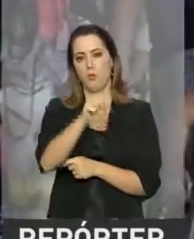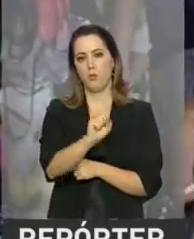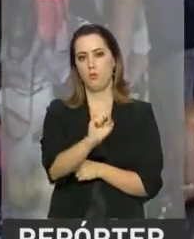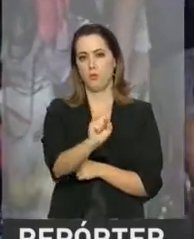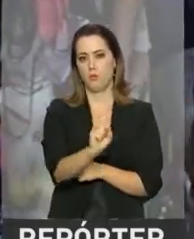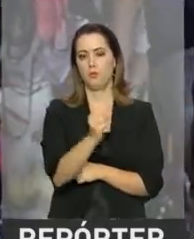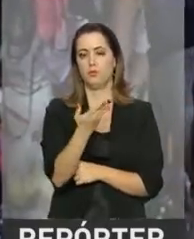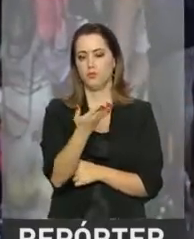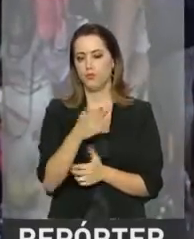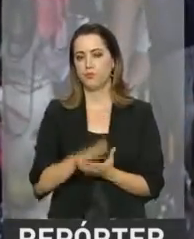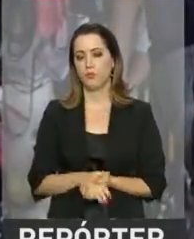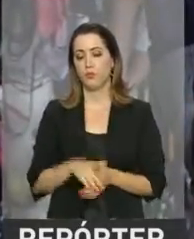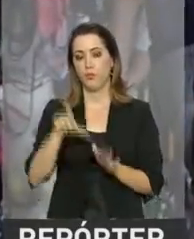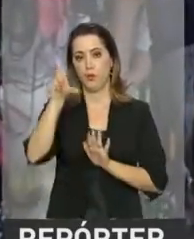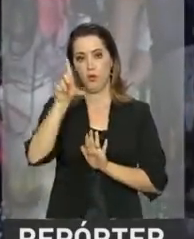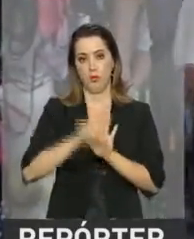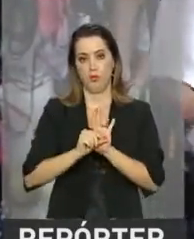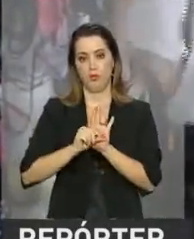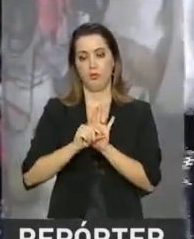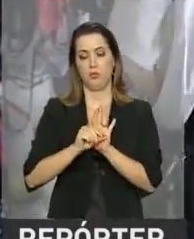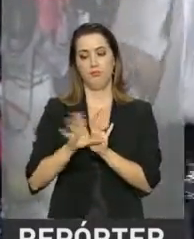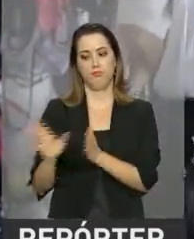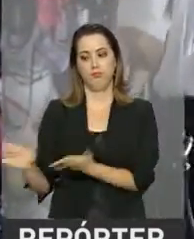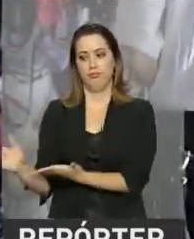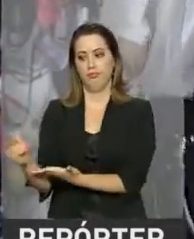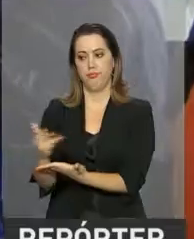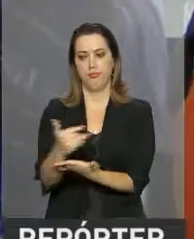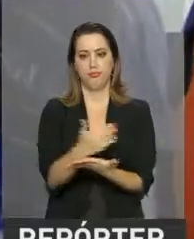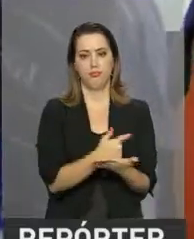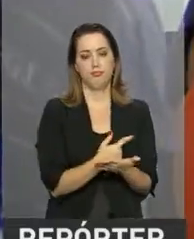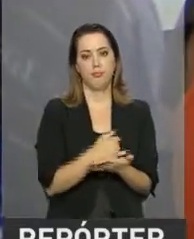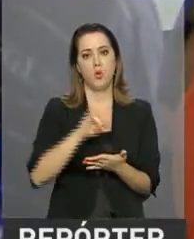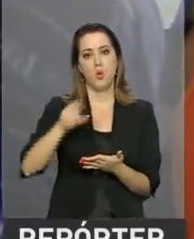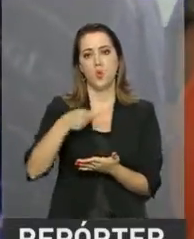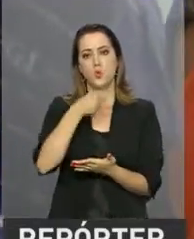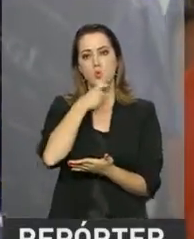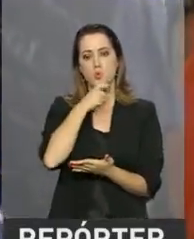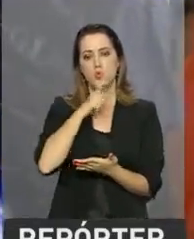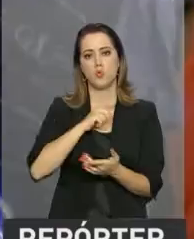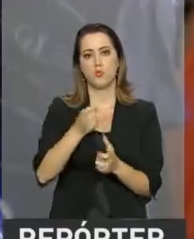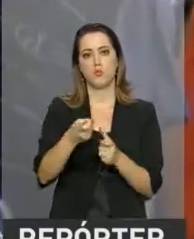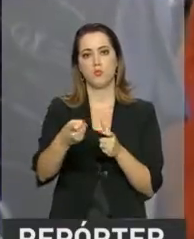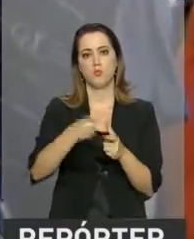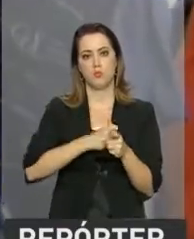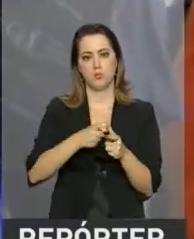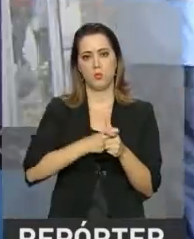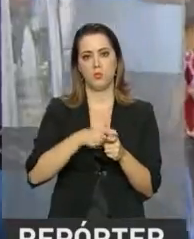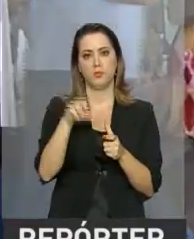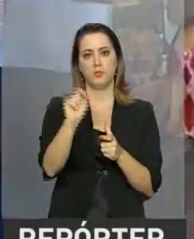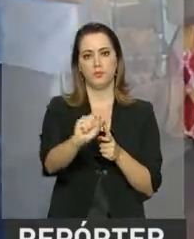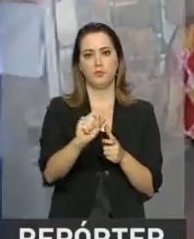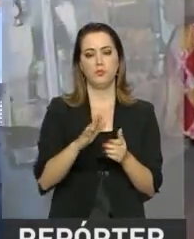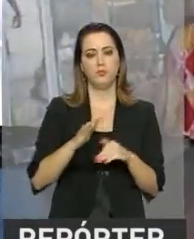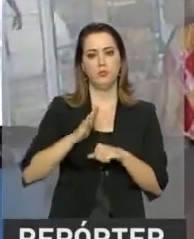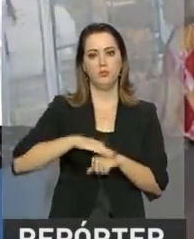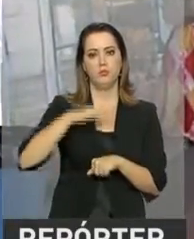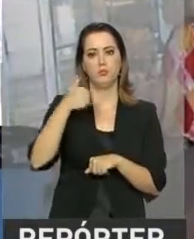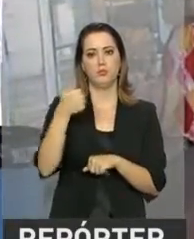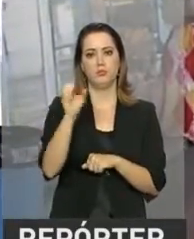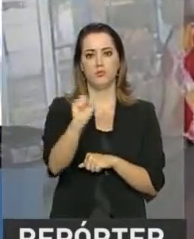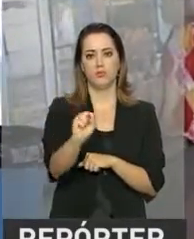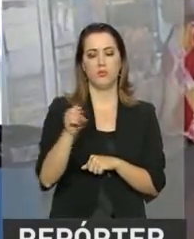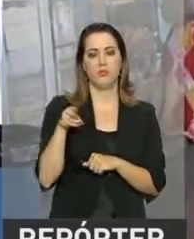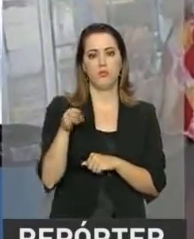na arrecadação e o aumento de gastos, o governo fechou julho com um saldo negativo nas contas públicas de mais de